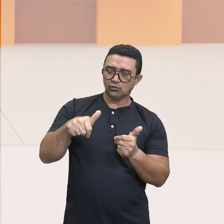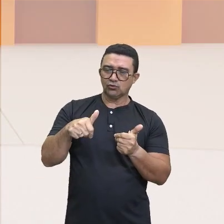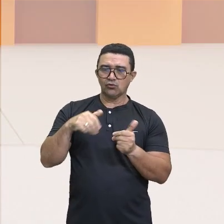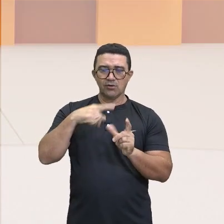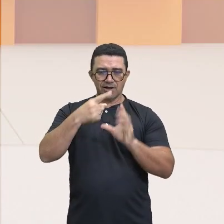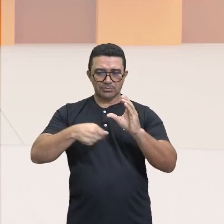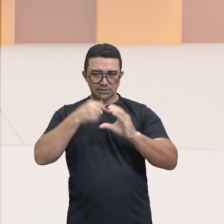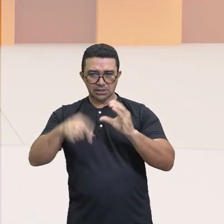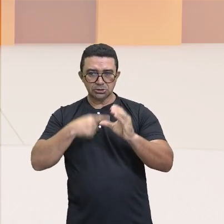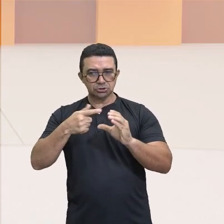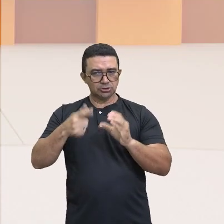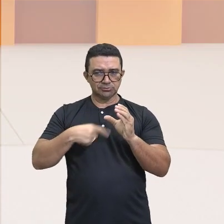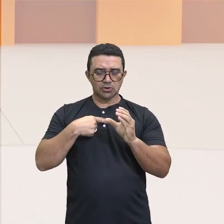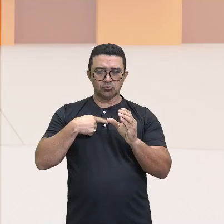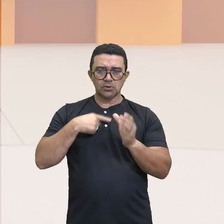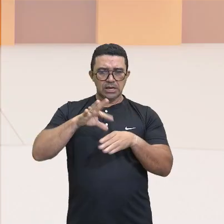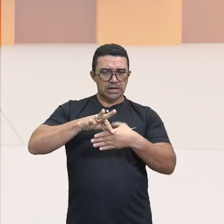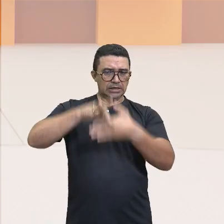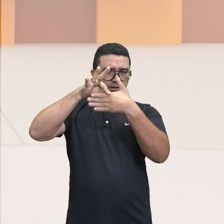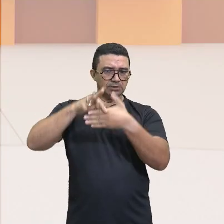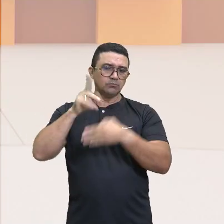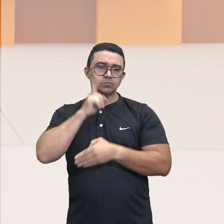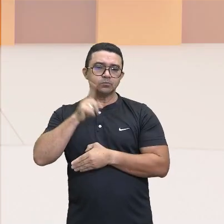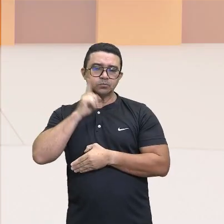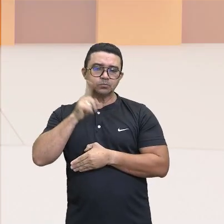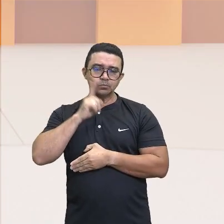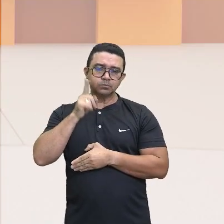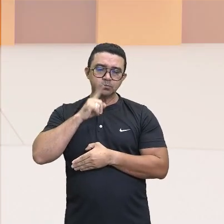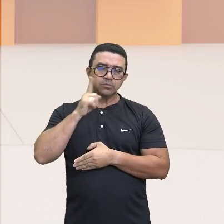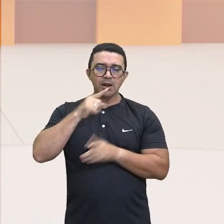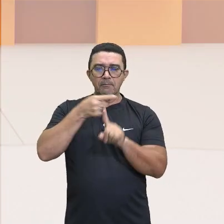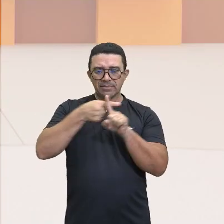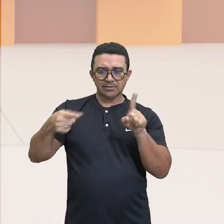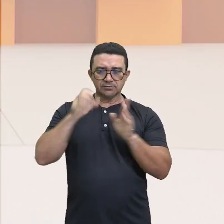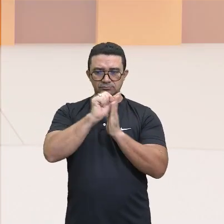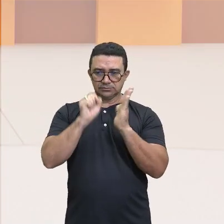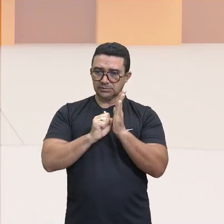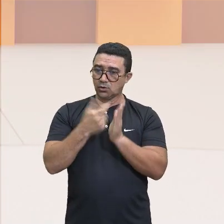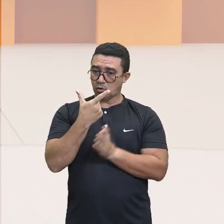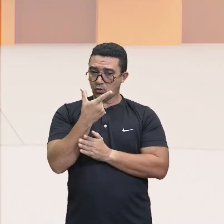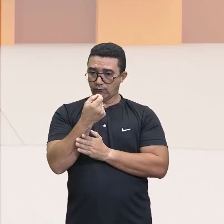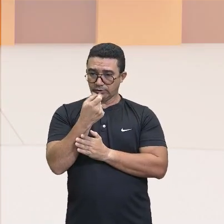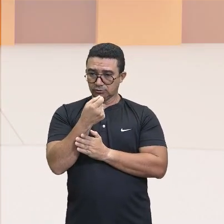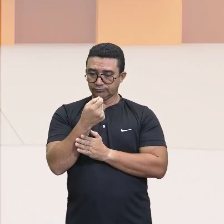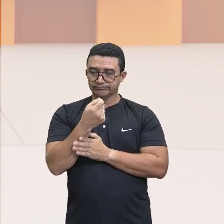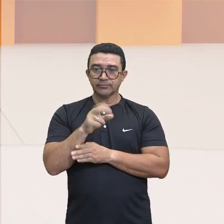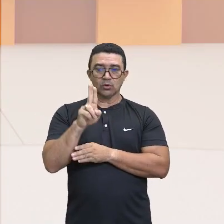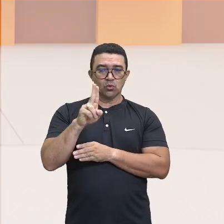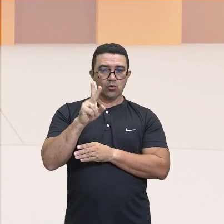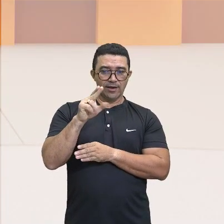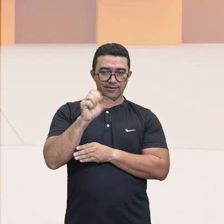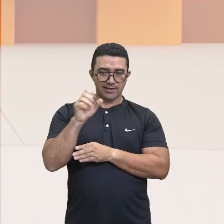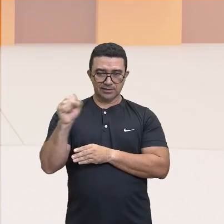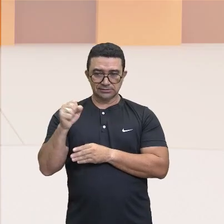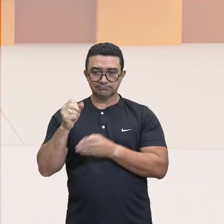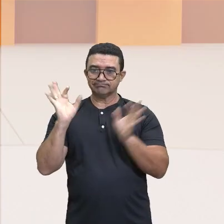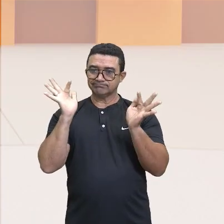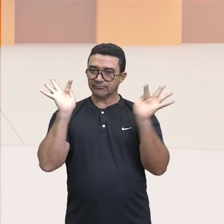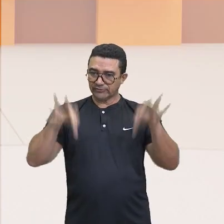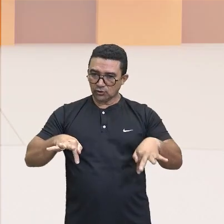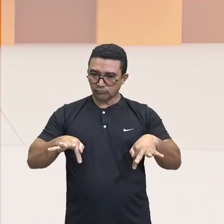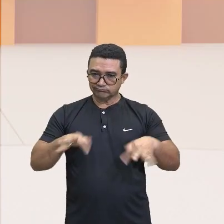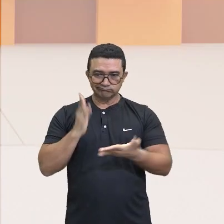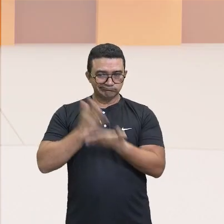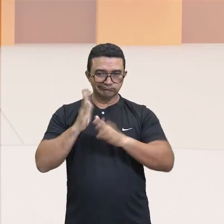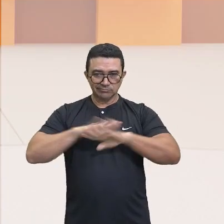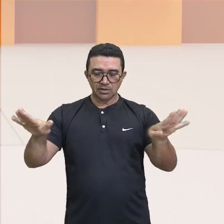pelos Estados Unidos durou durante muito tempo na segunda metade do século XX. Quando a União Soviética acabou, né,